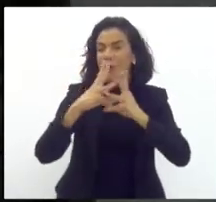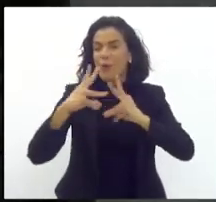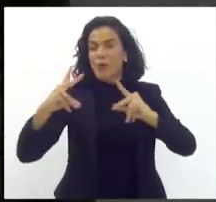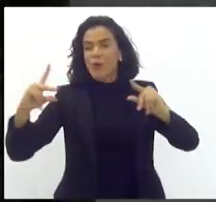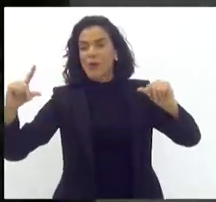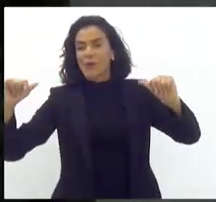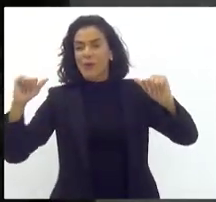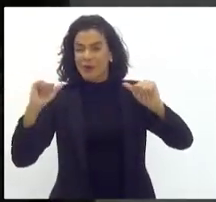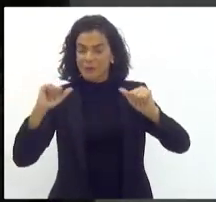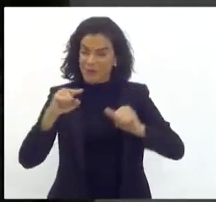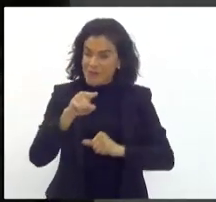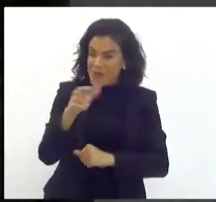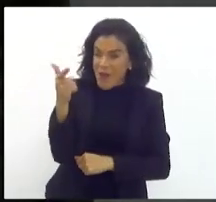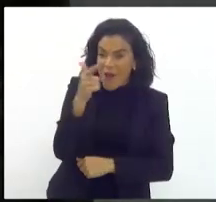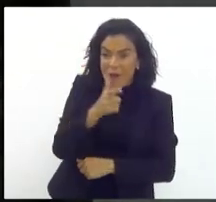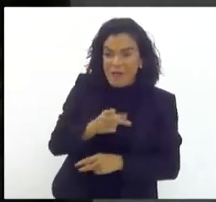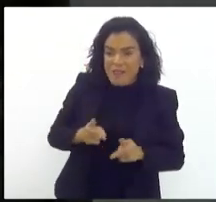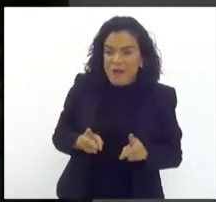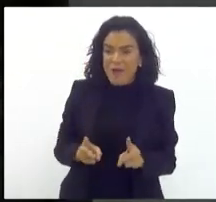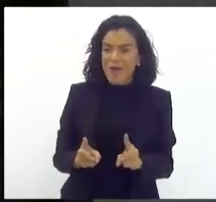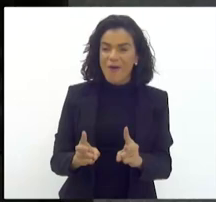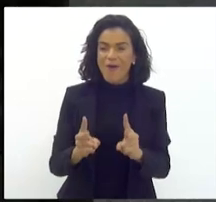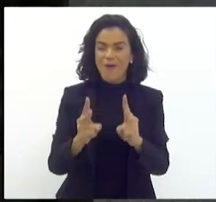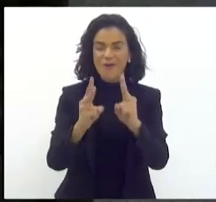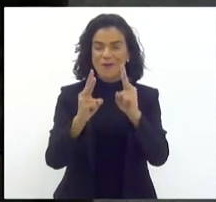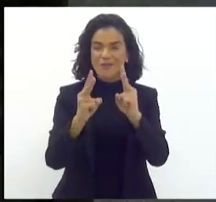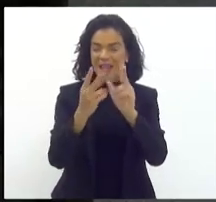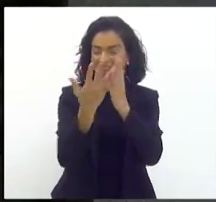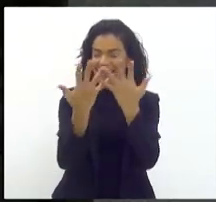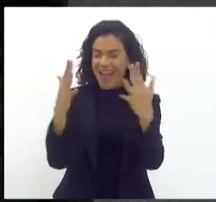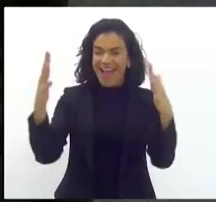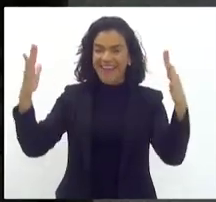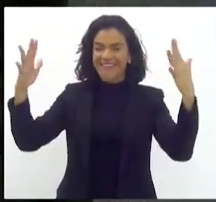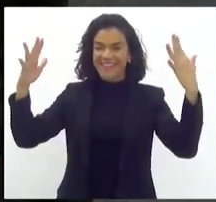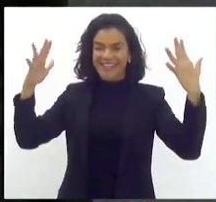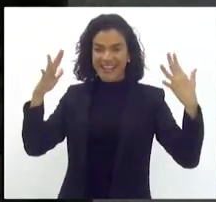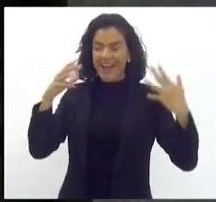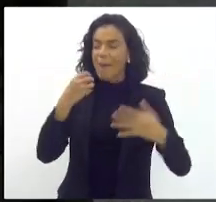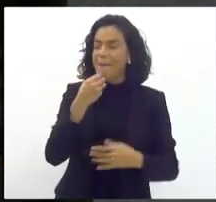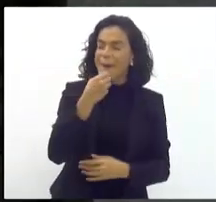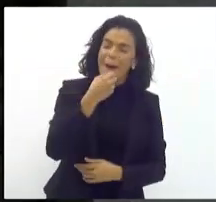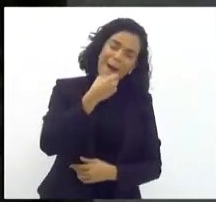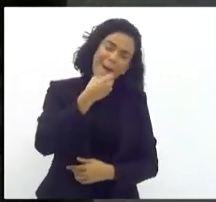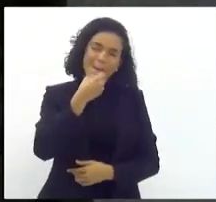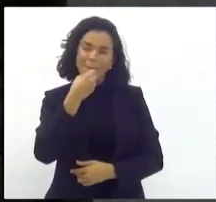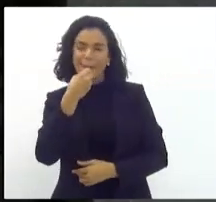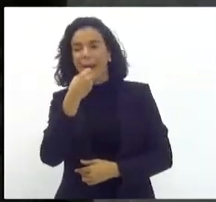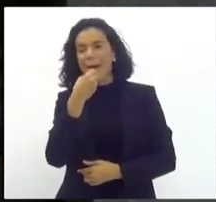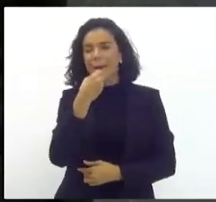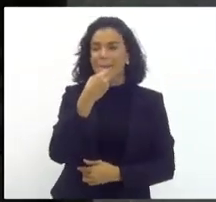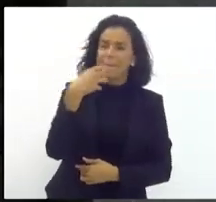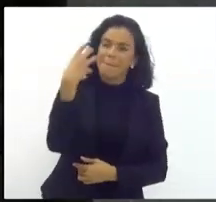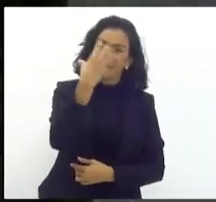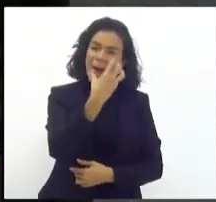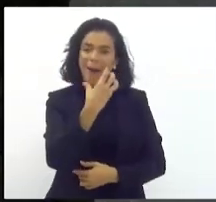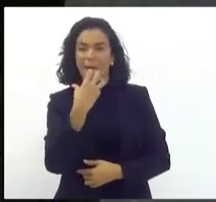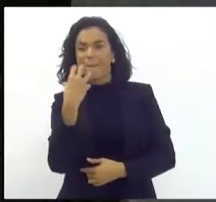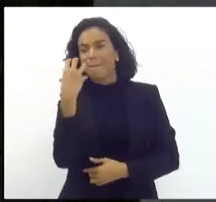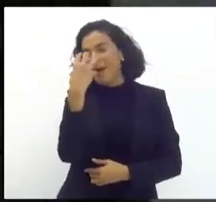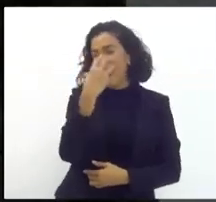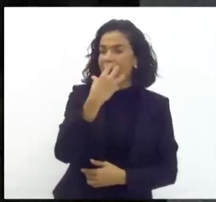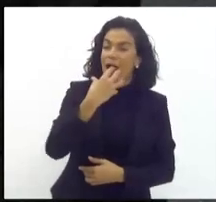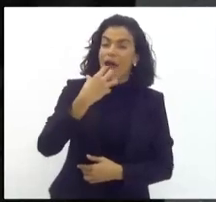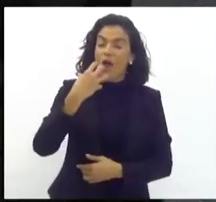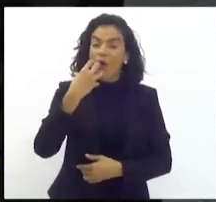que você possa continuar a nos brigar Olha só com a sua voz com a sua música com